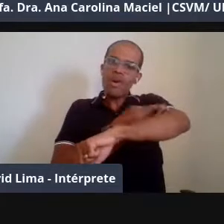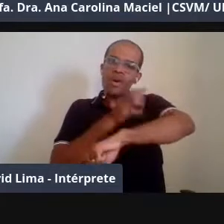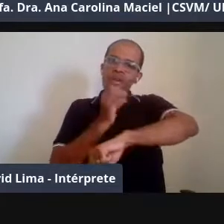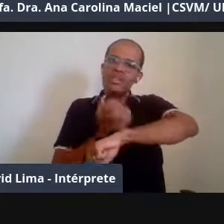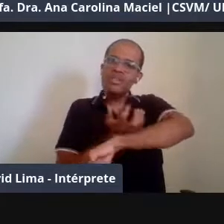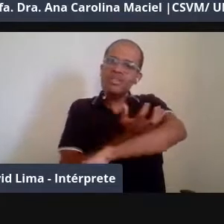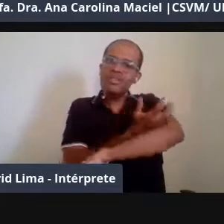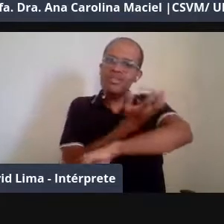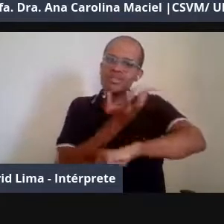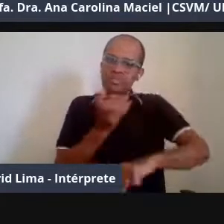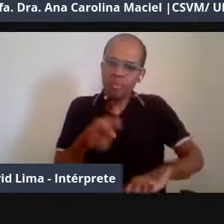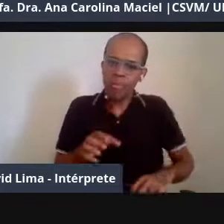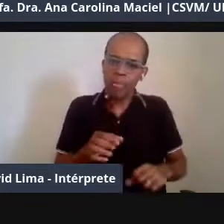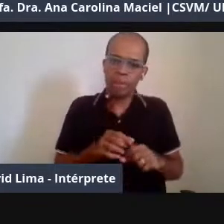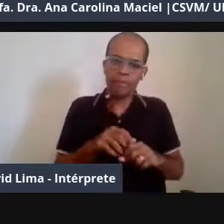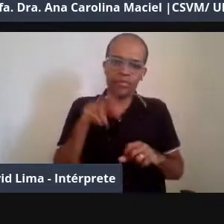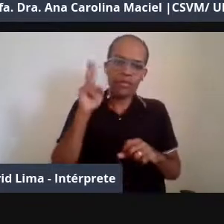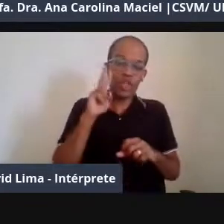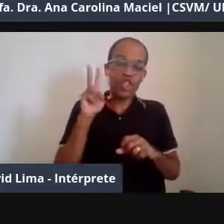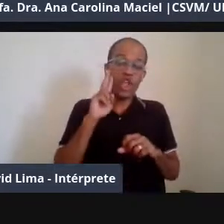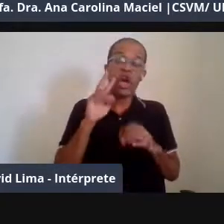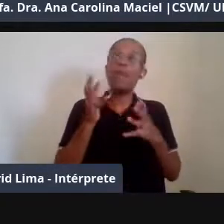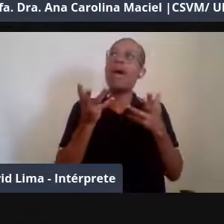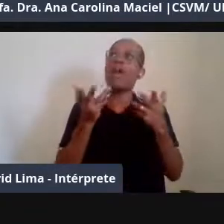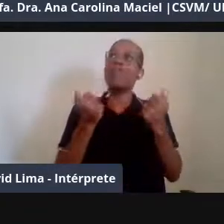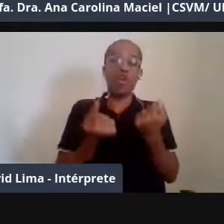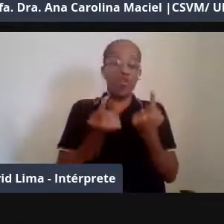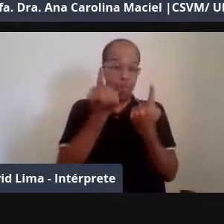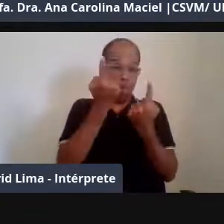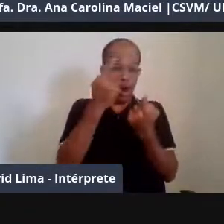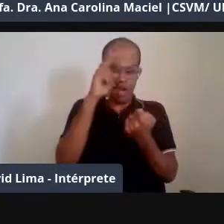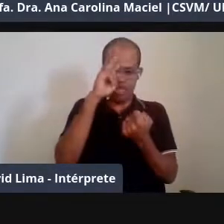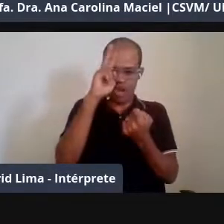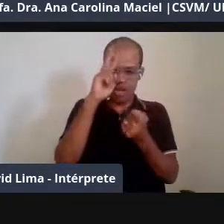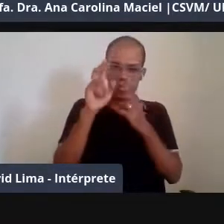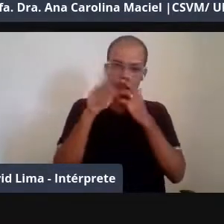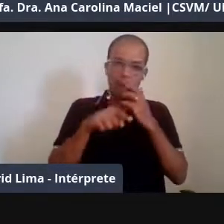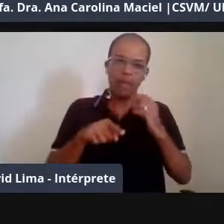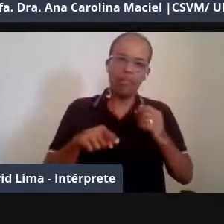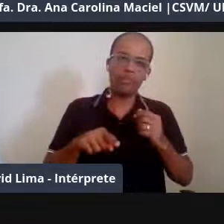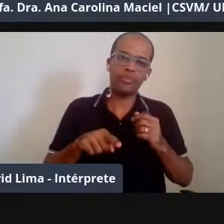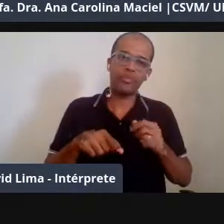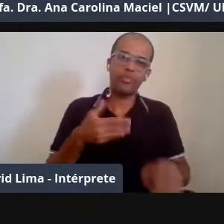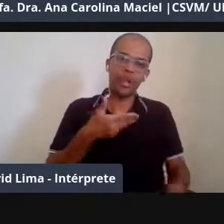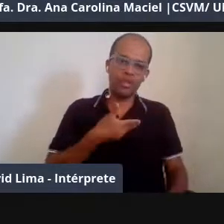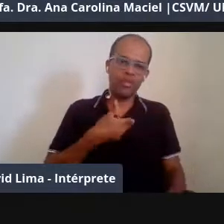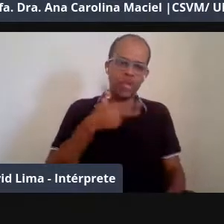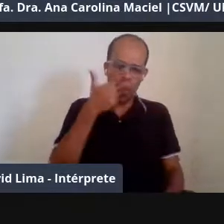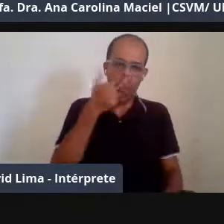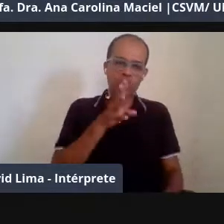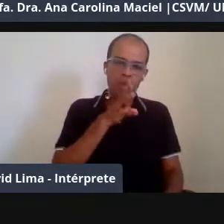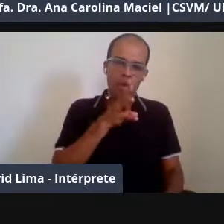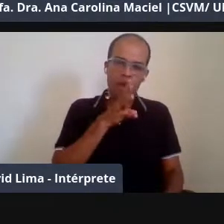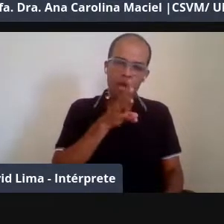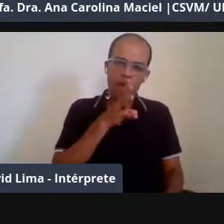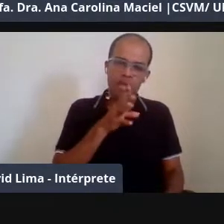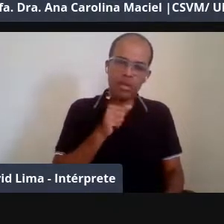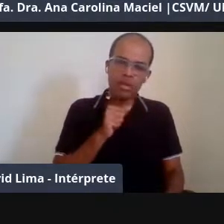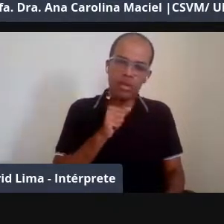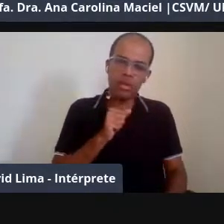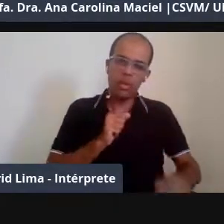histórias... Inclusive, só uma que me vem agora à cabeça, as colegas aqui devem conhecer, do